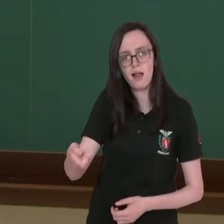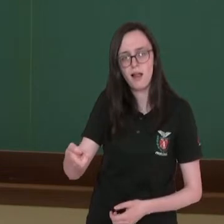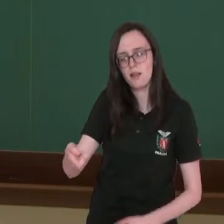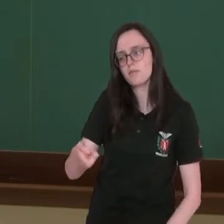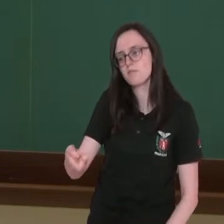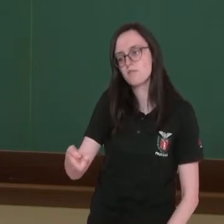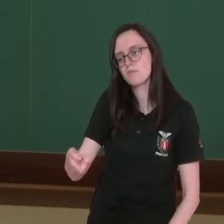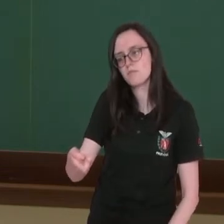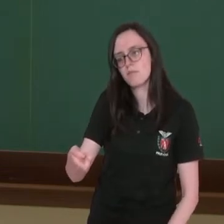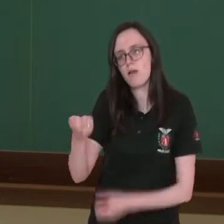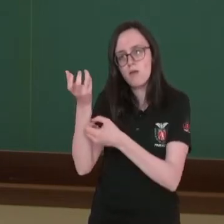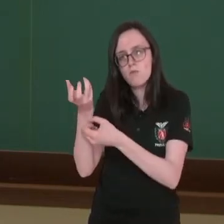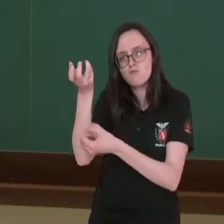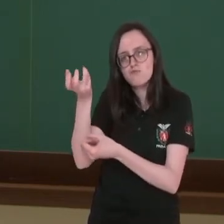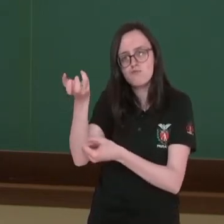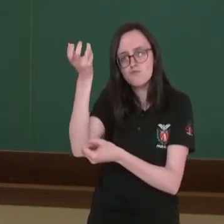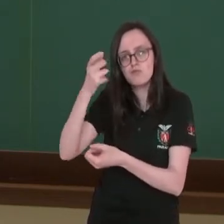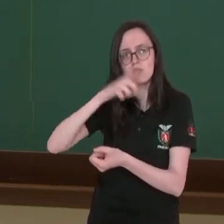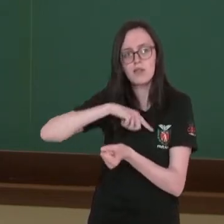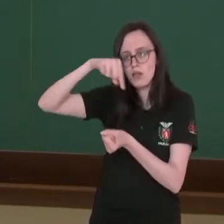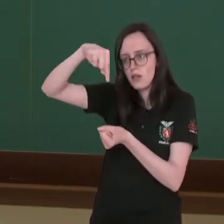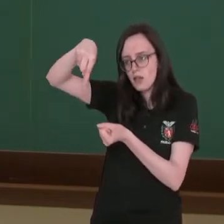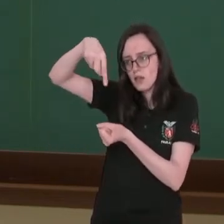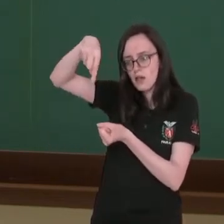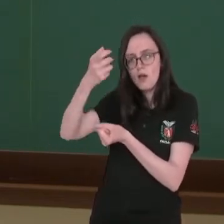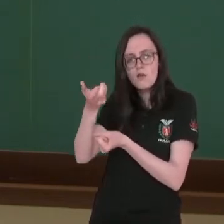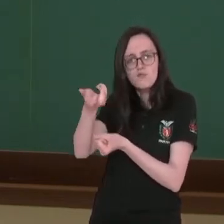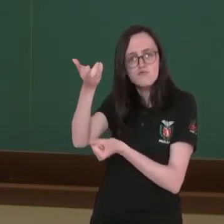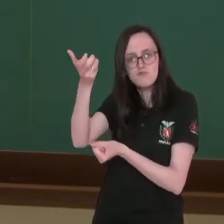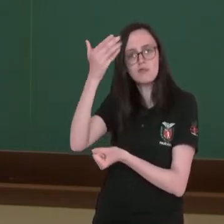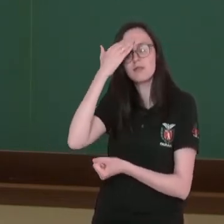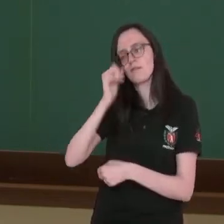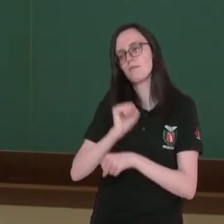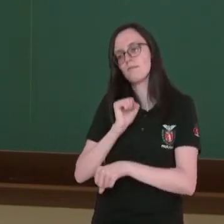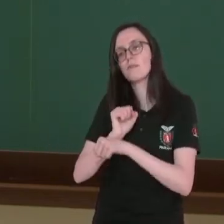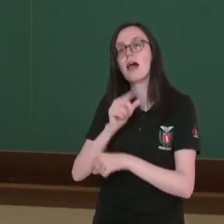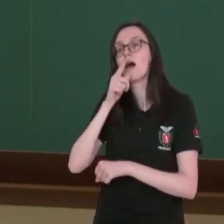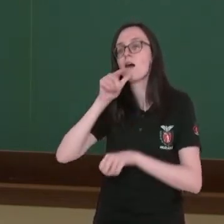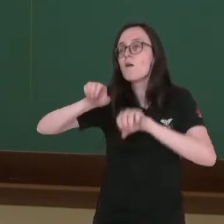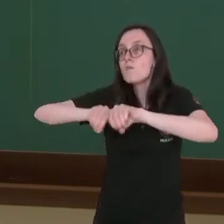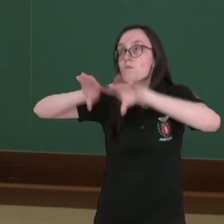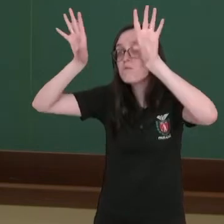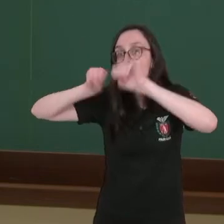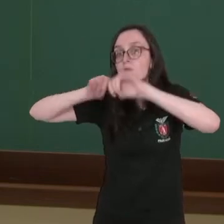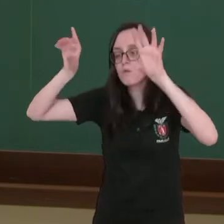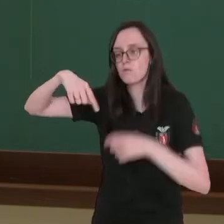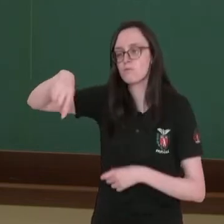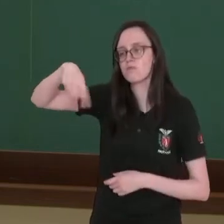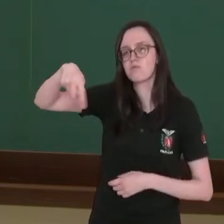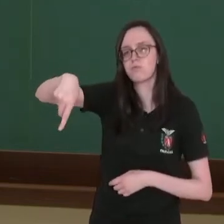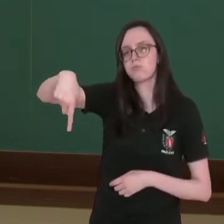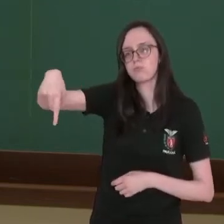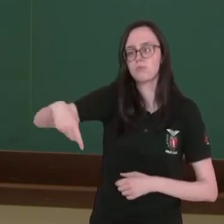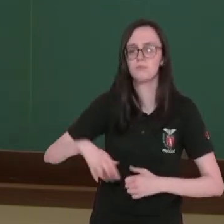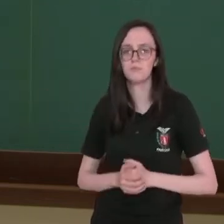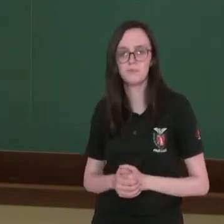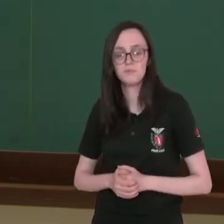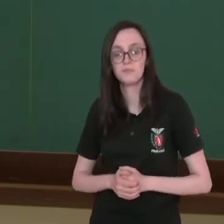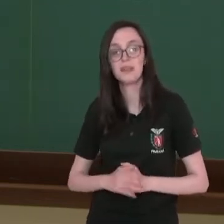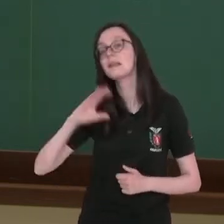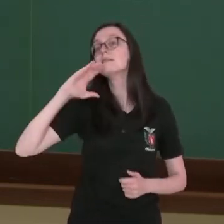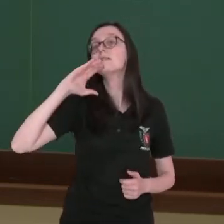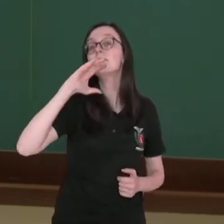um pezinho em cima, pessoal, não tem uma massinha ali em cima? Então, o vapor de água ele consegue movimentar. Então, pessoal, o calor